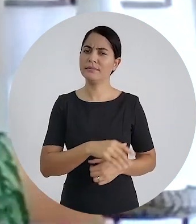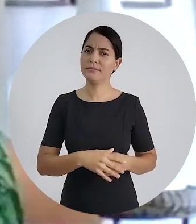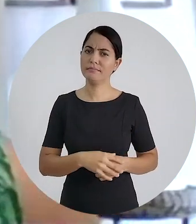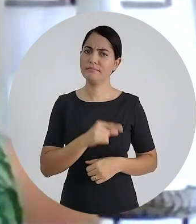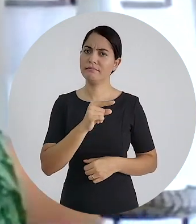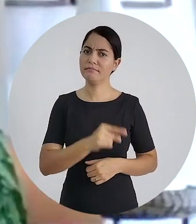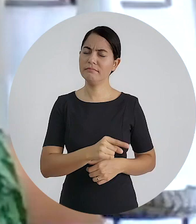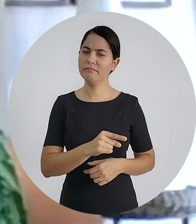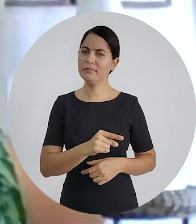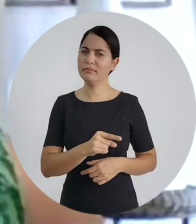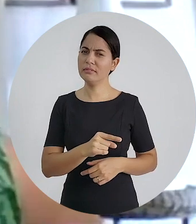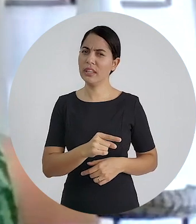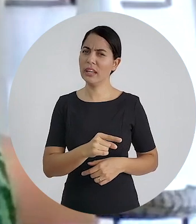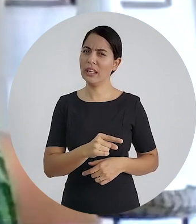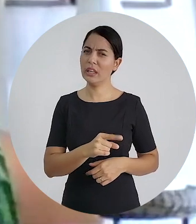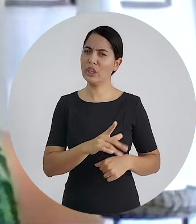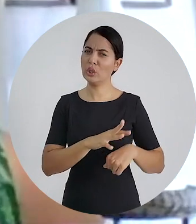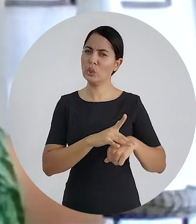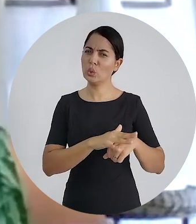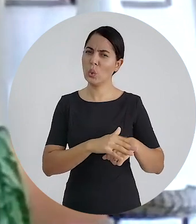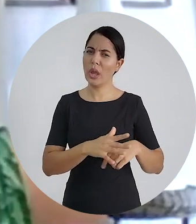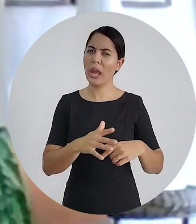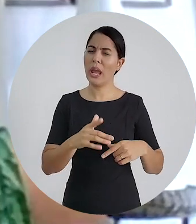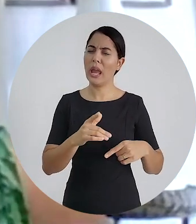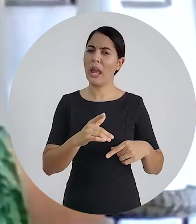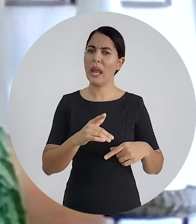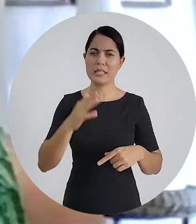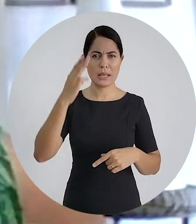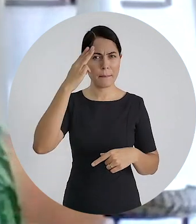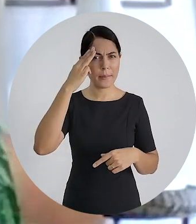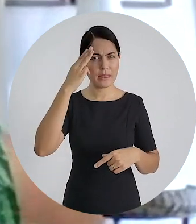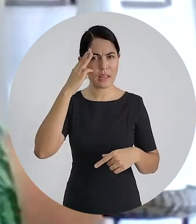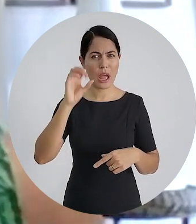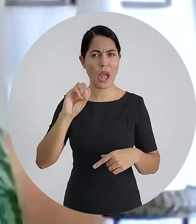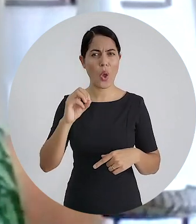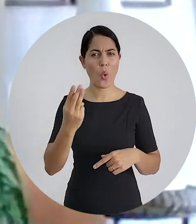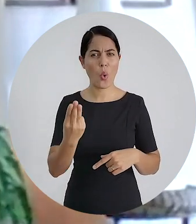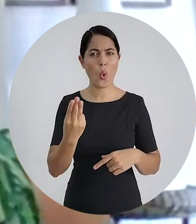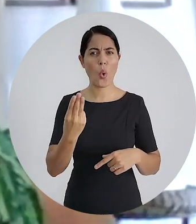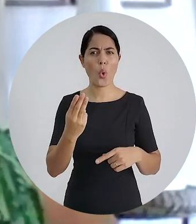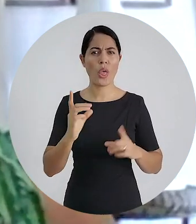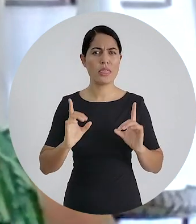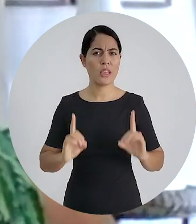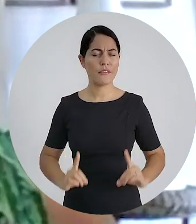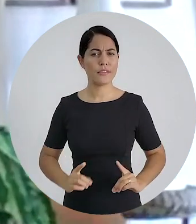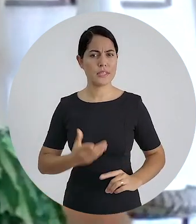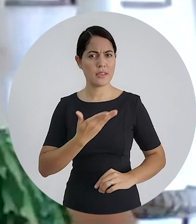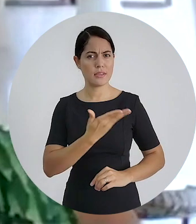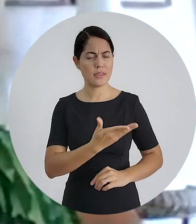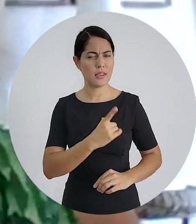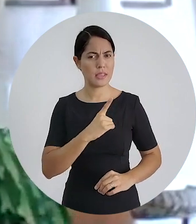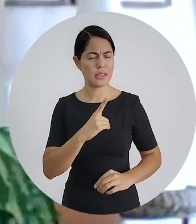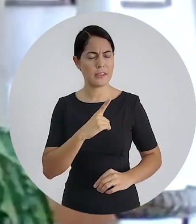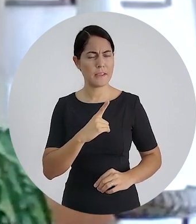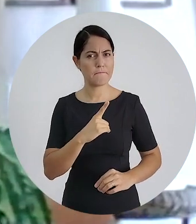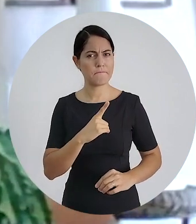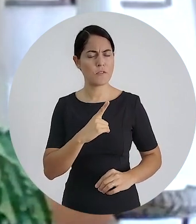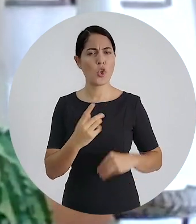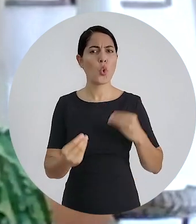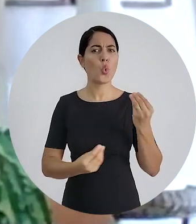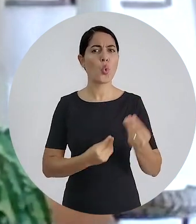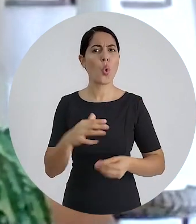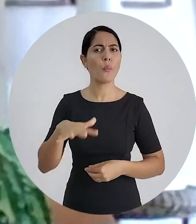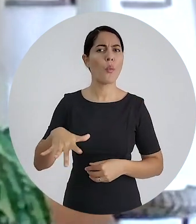criança é uma criança que tem problemas mentais ou que tem algum tipo de